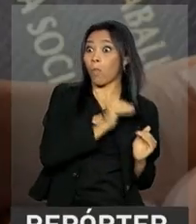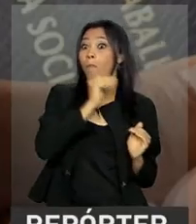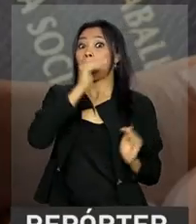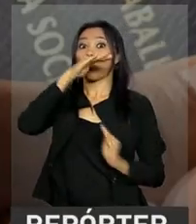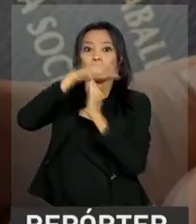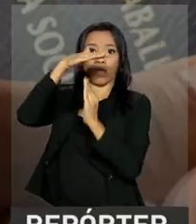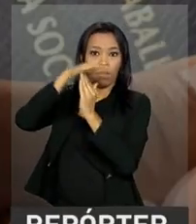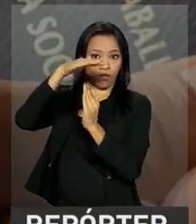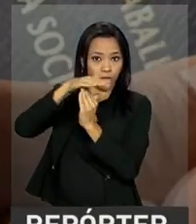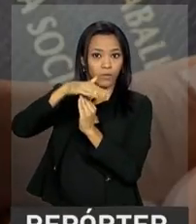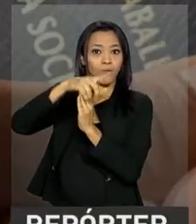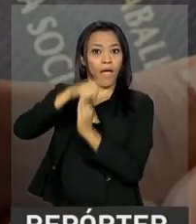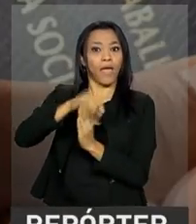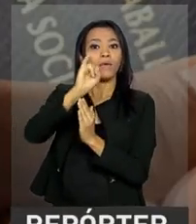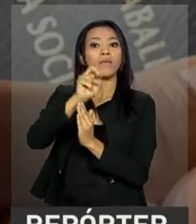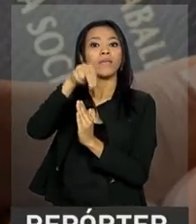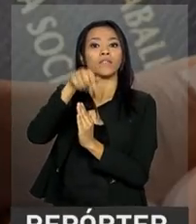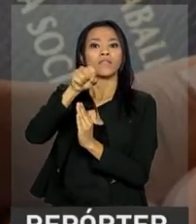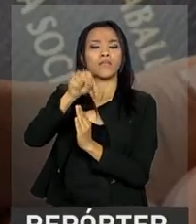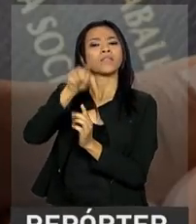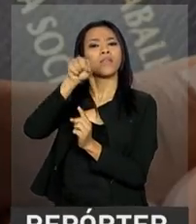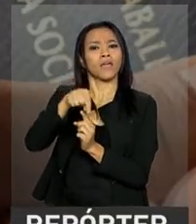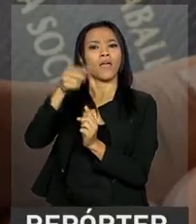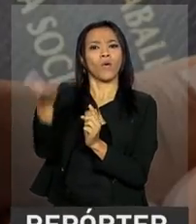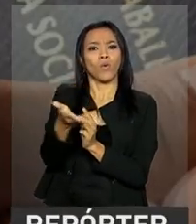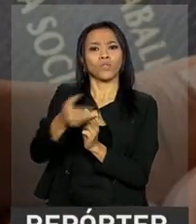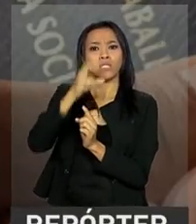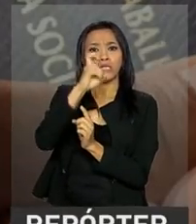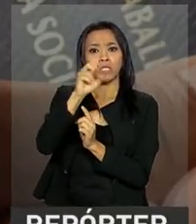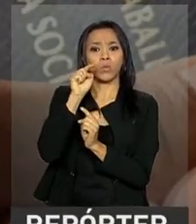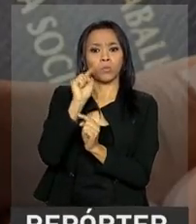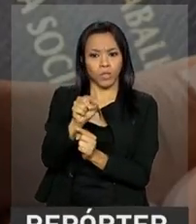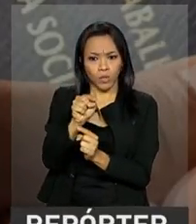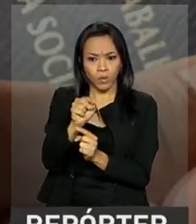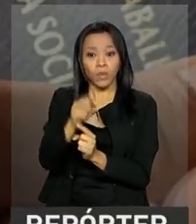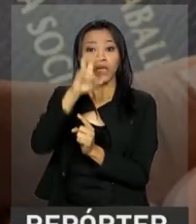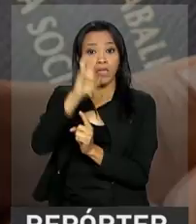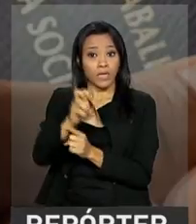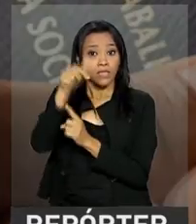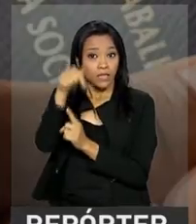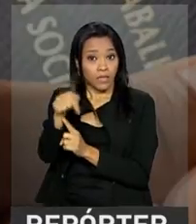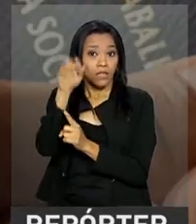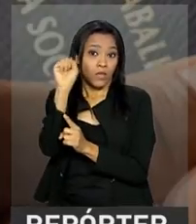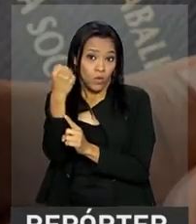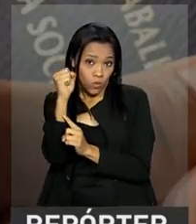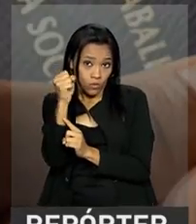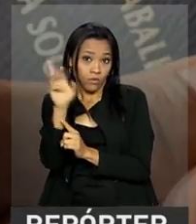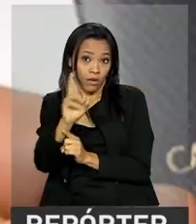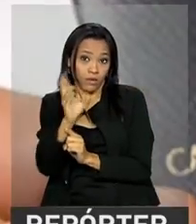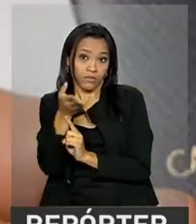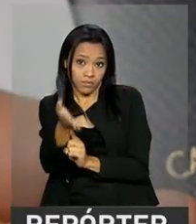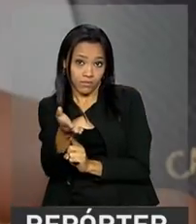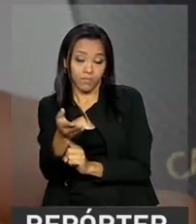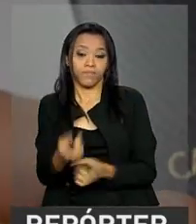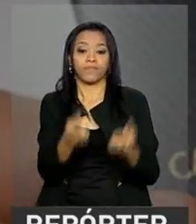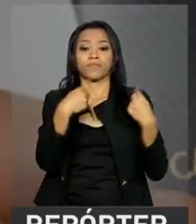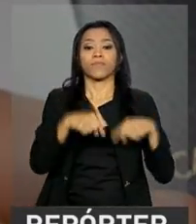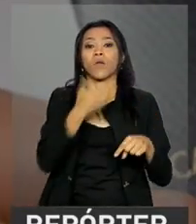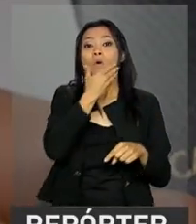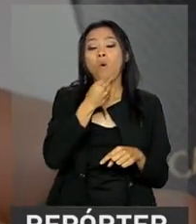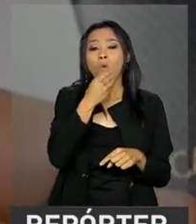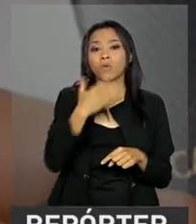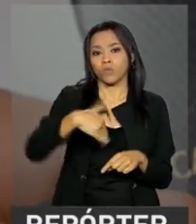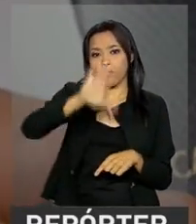será o teto do inss que hoje está em cinco mil quinhentos e setenta e oito reais homens com mais de